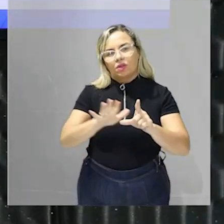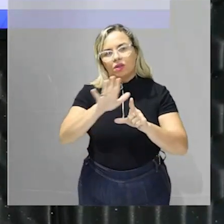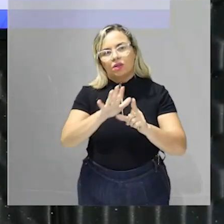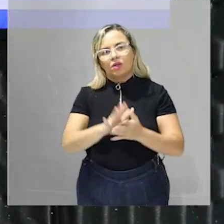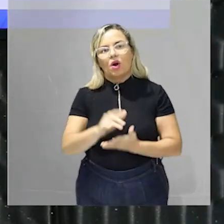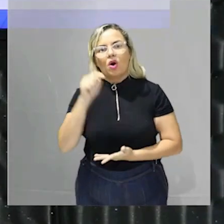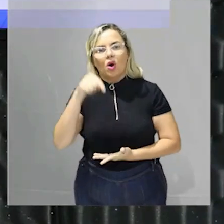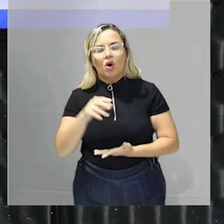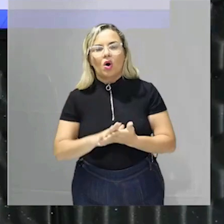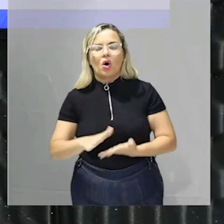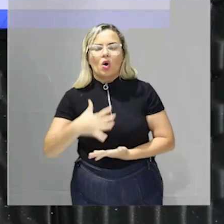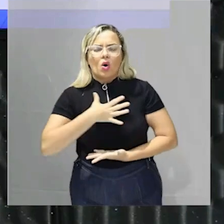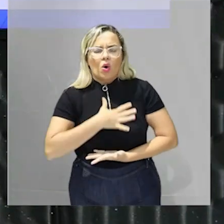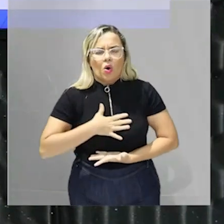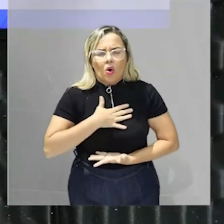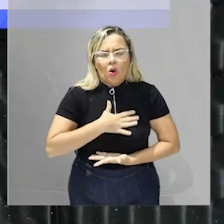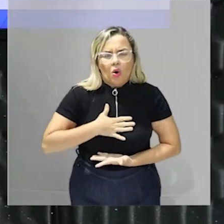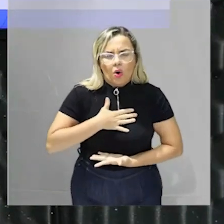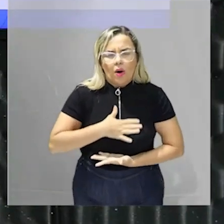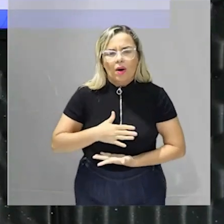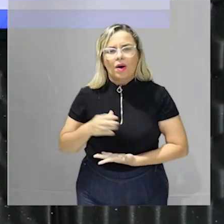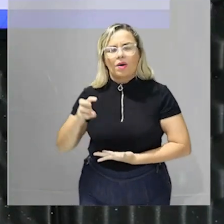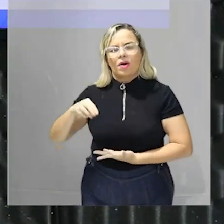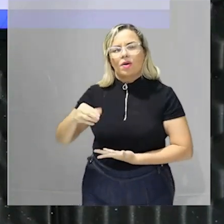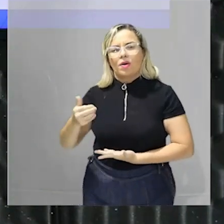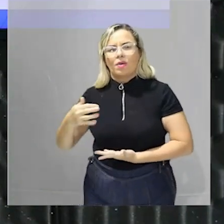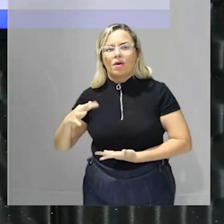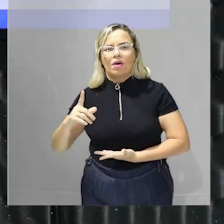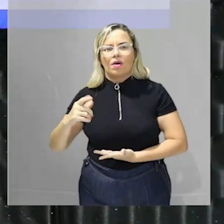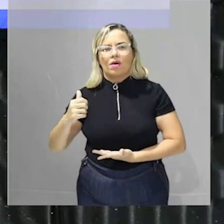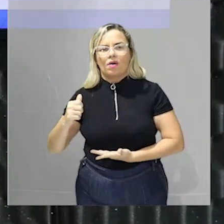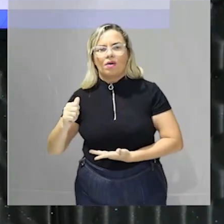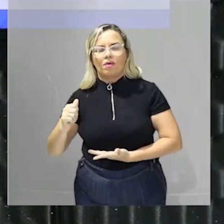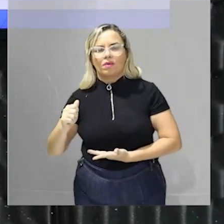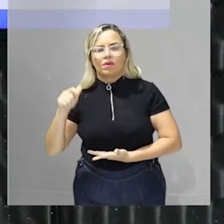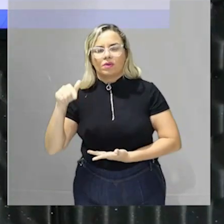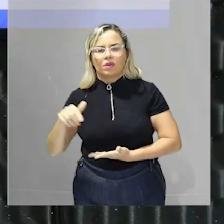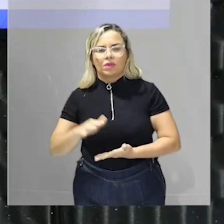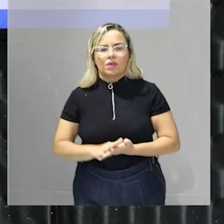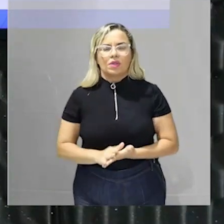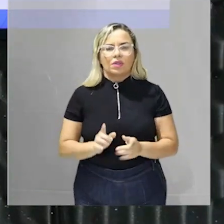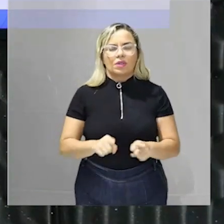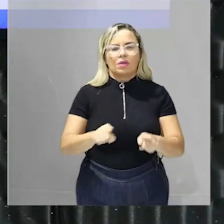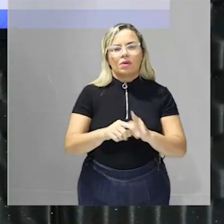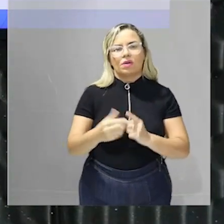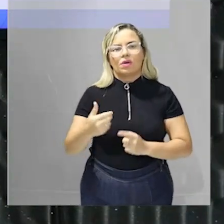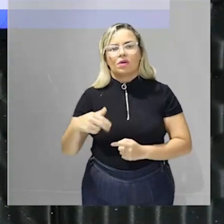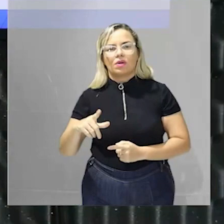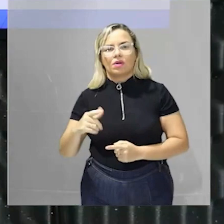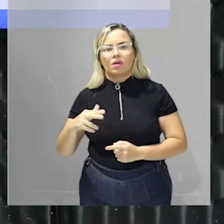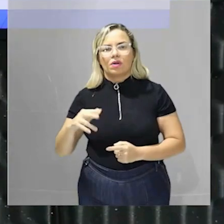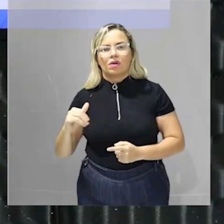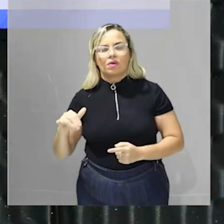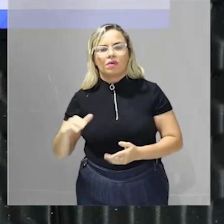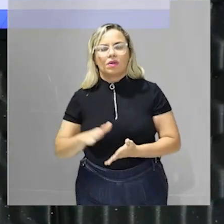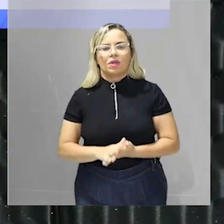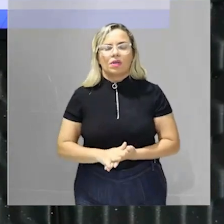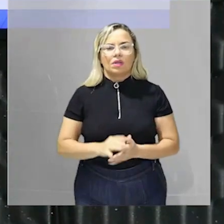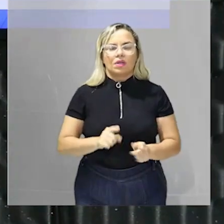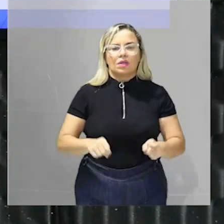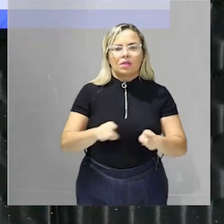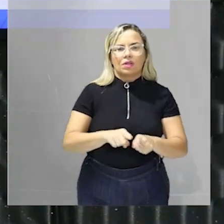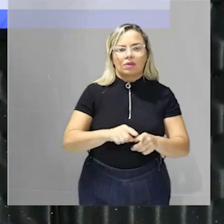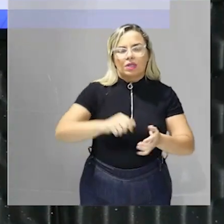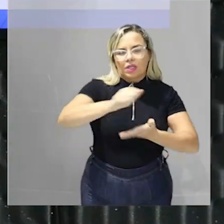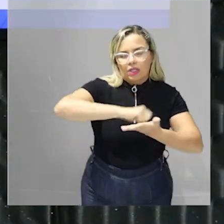muito de charge. Charges da Mafalda, do Calvin, são muito comuns. Letras de música, isso aqui é uma